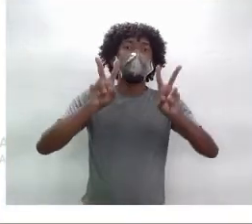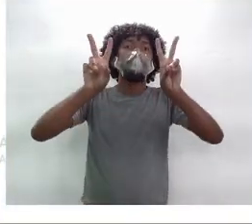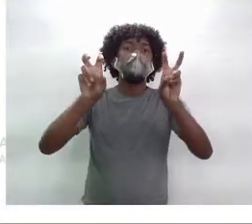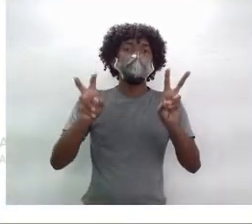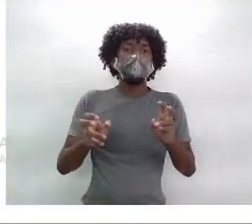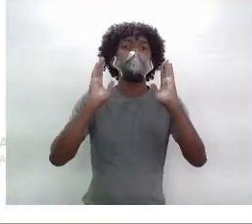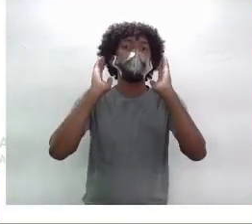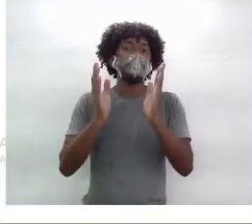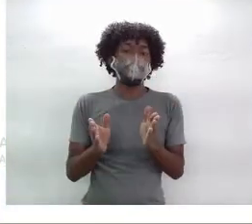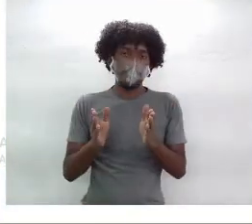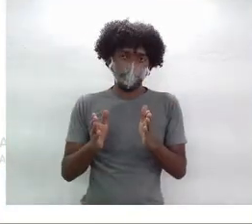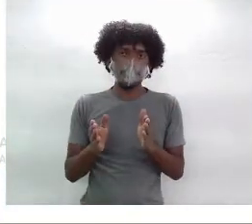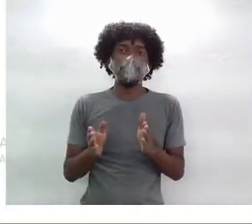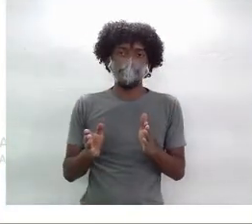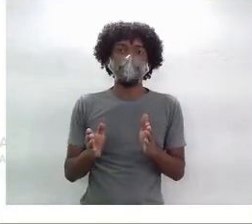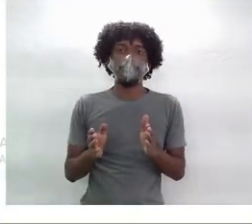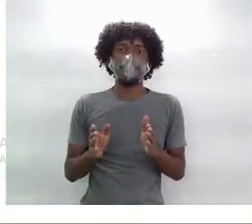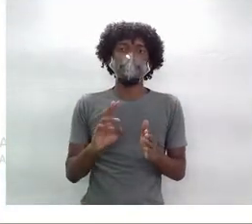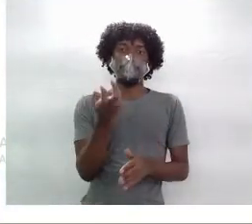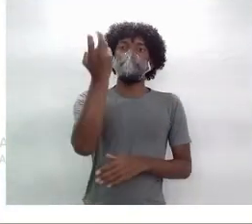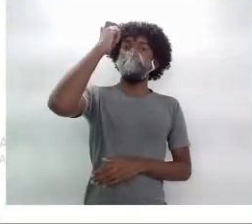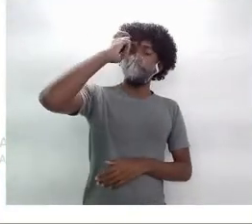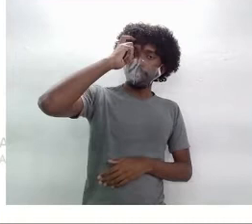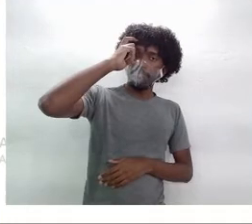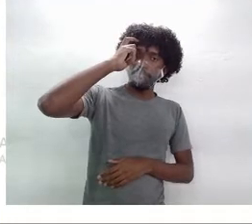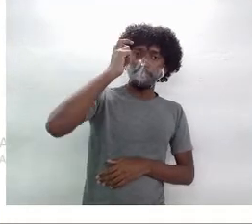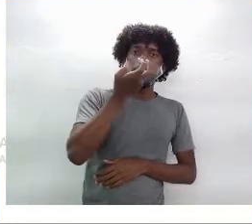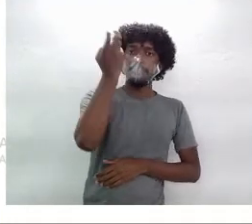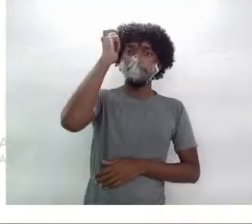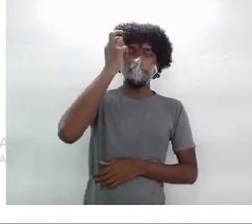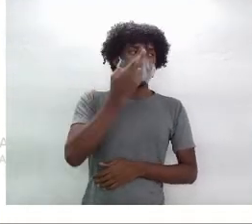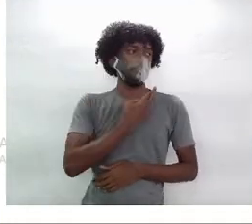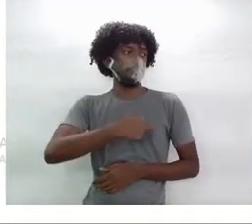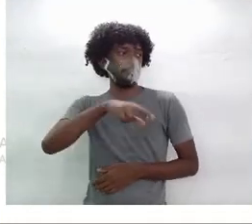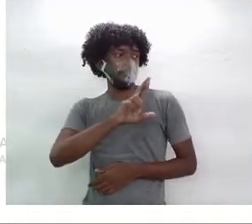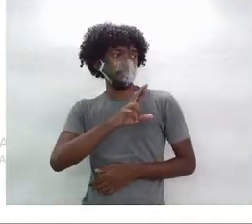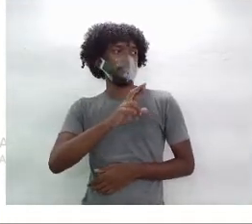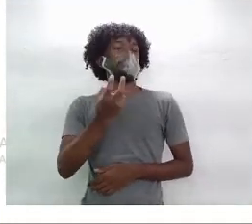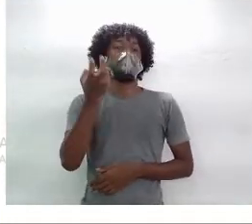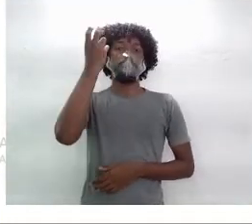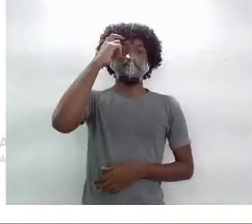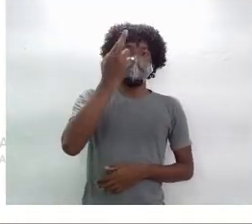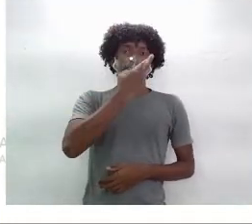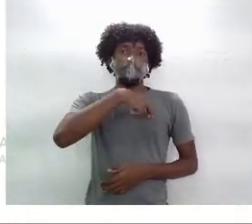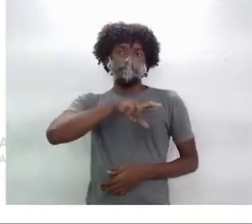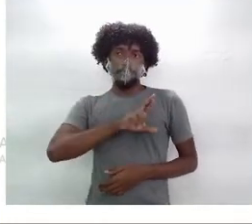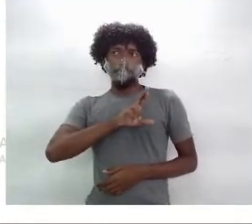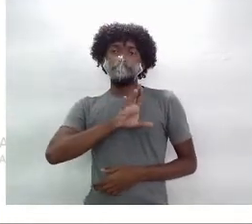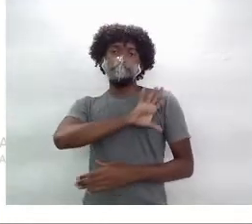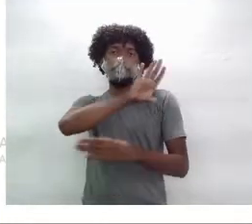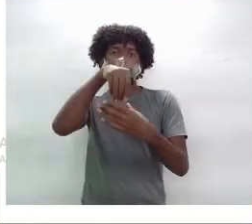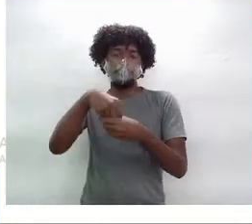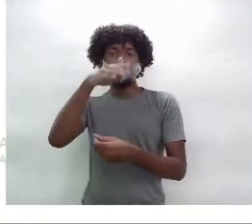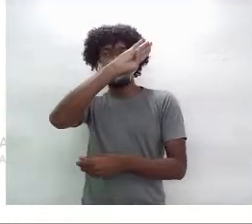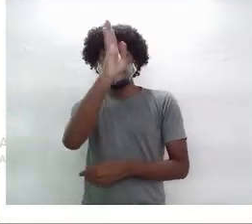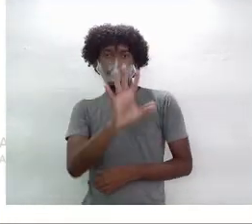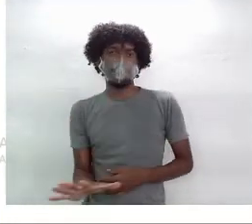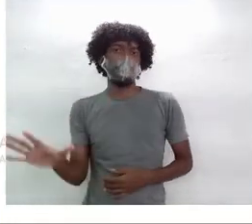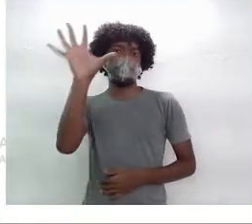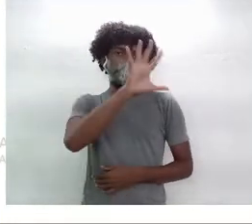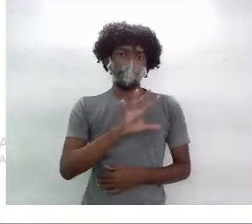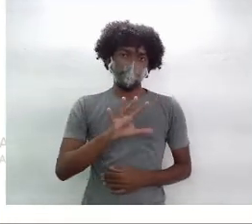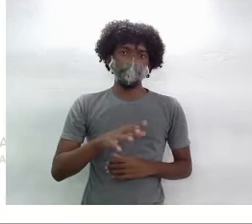assunto, que foi a questão da cultura religiosa, questão cultural religiosa no Brasil.